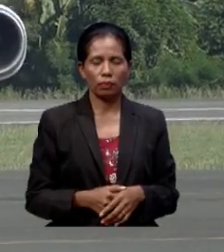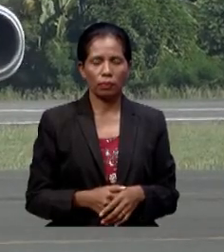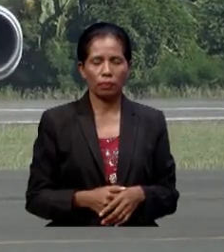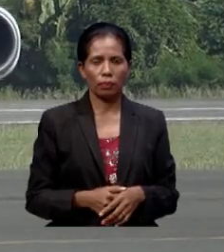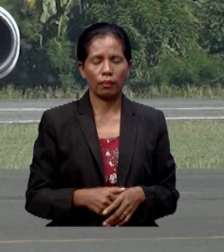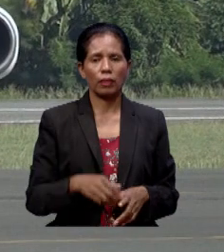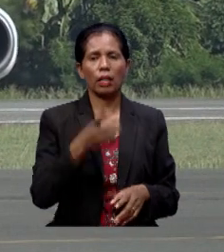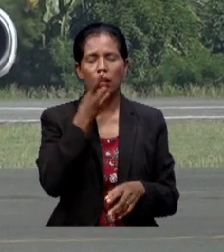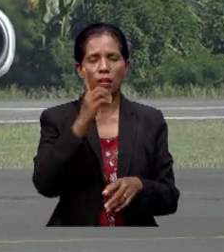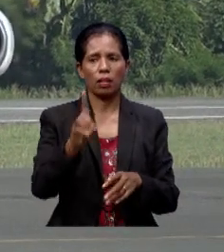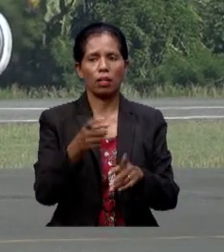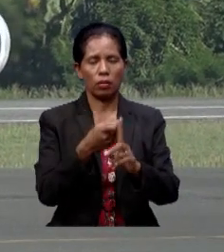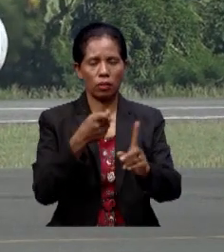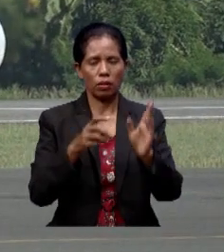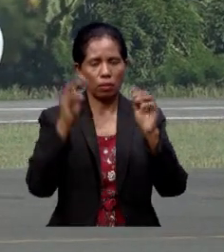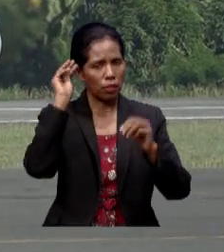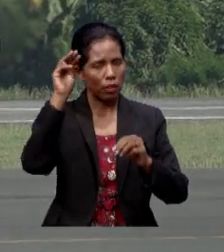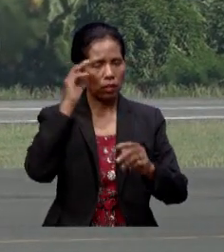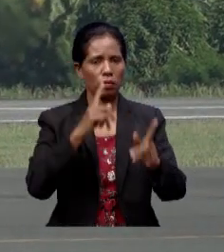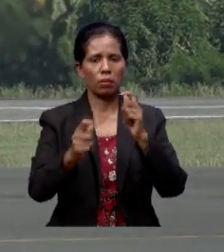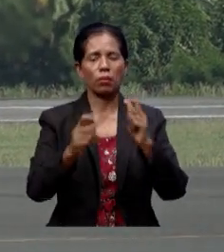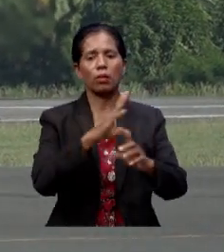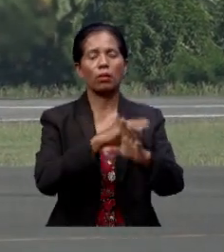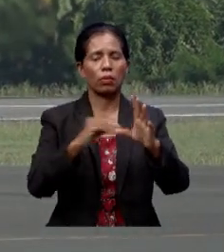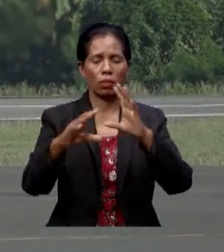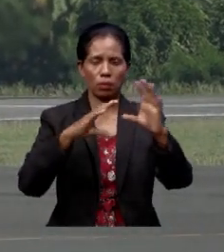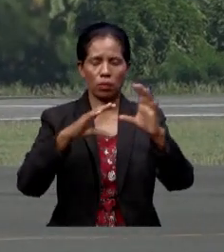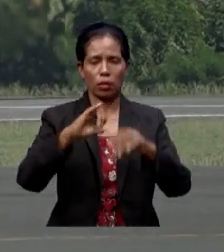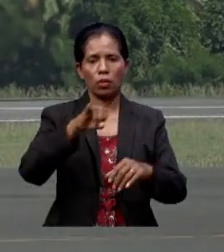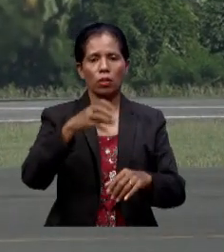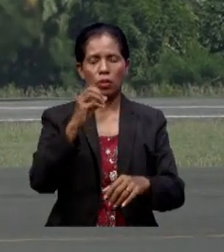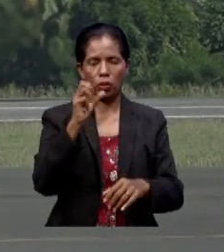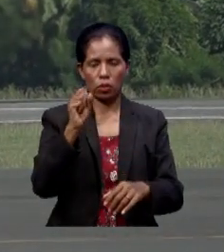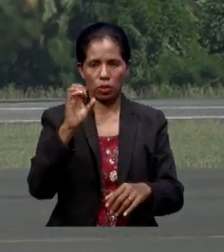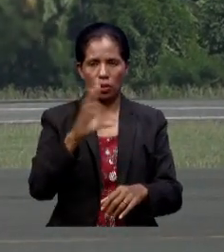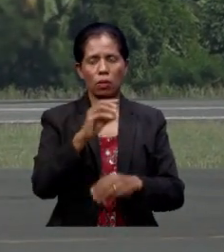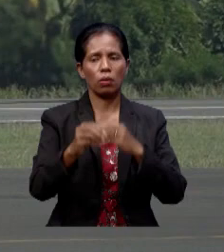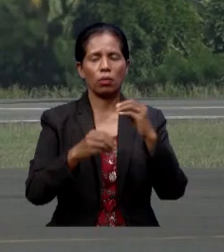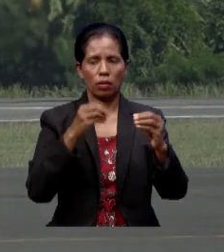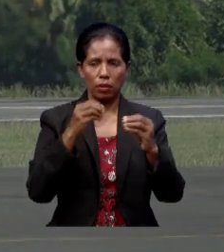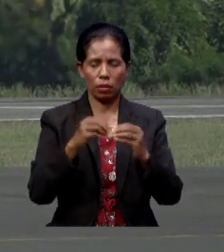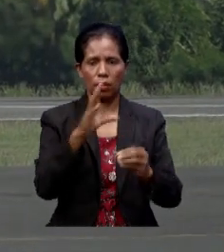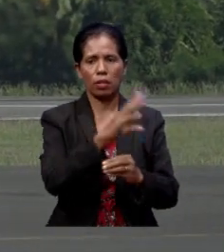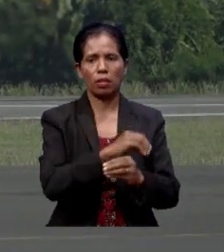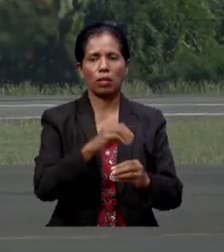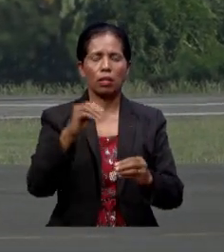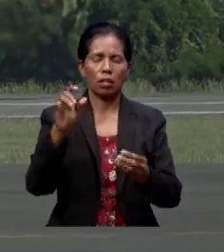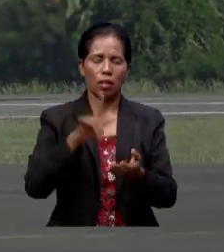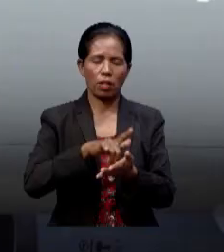Declaração, né, ato o ministro Transporte e Comunicação, José Agostinho da Silva, relaciona a operação Aerodili